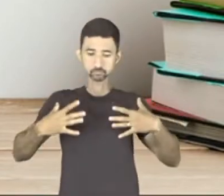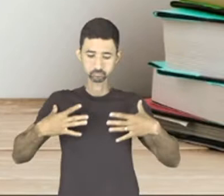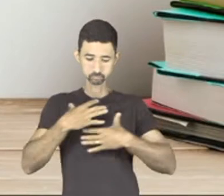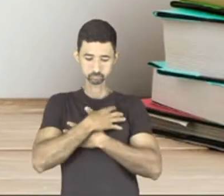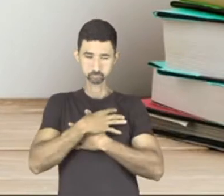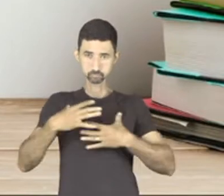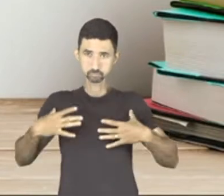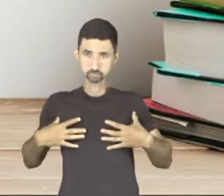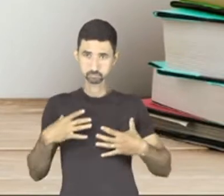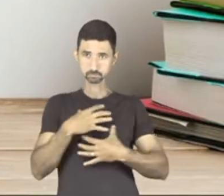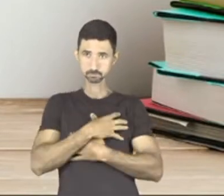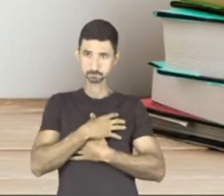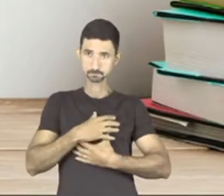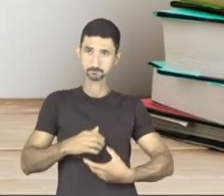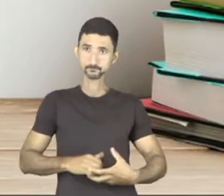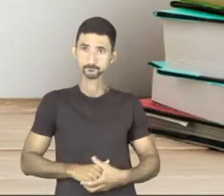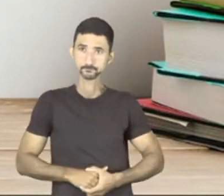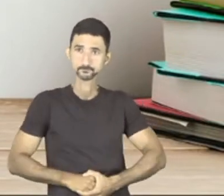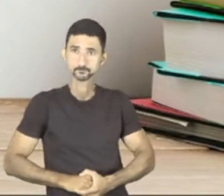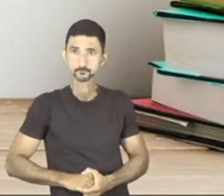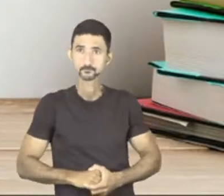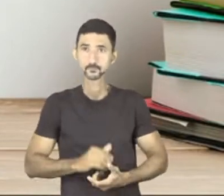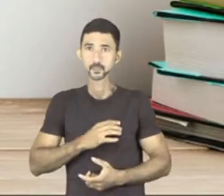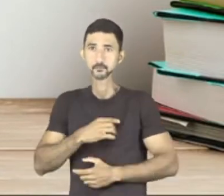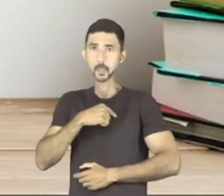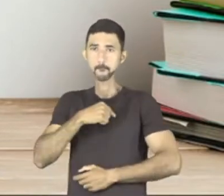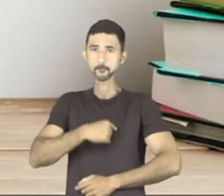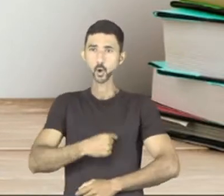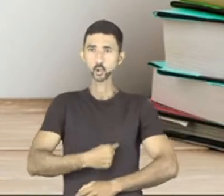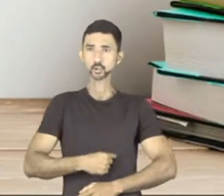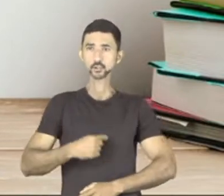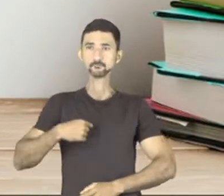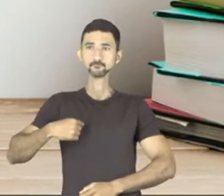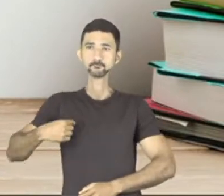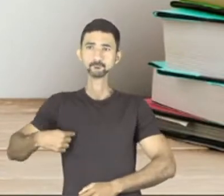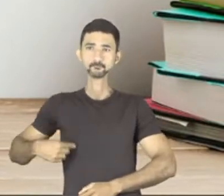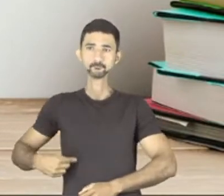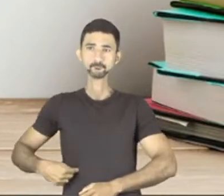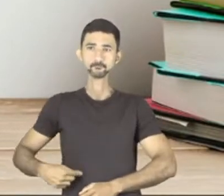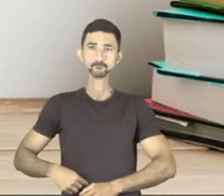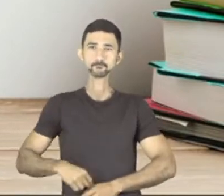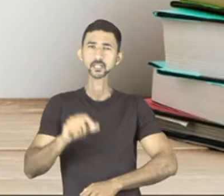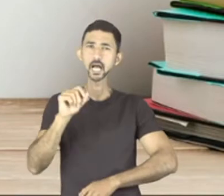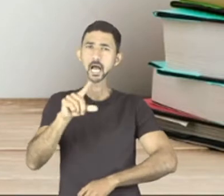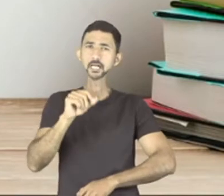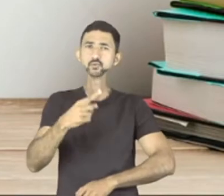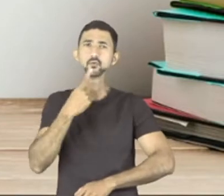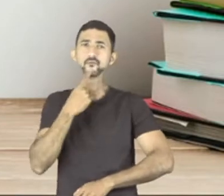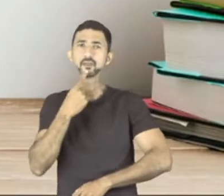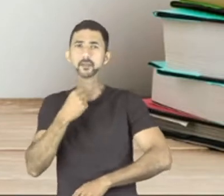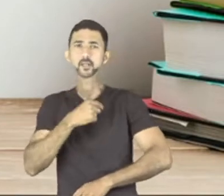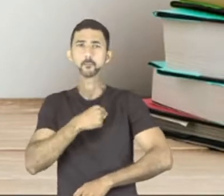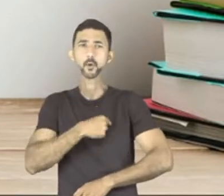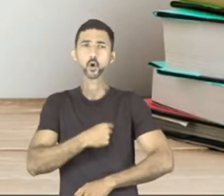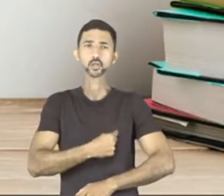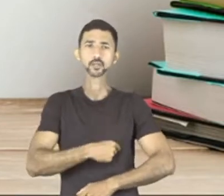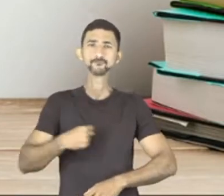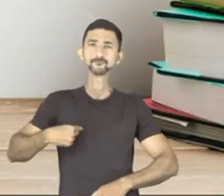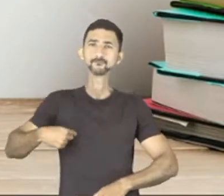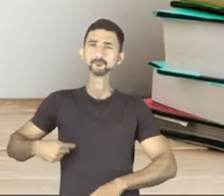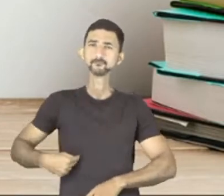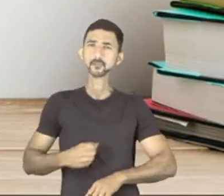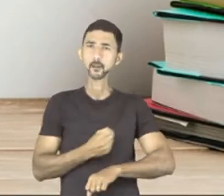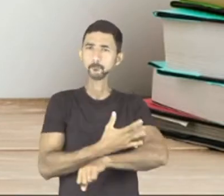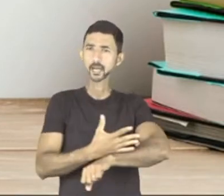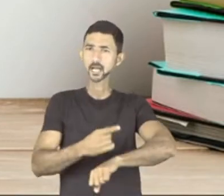no tórax, reparem que tem umas bolinhas ali na proteção, tanto no azul quanto no vermelho. Essas